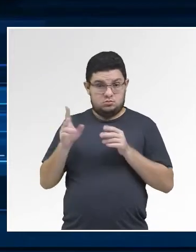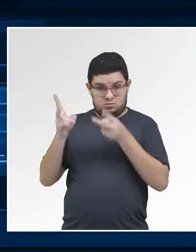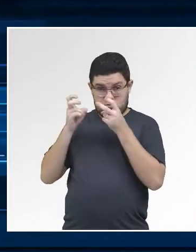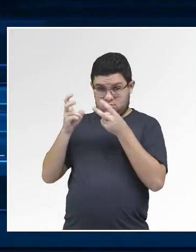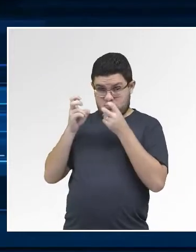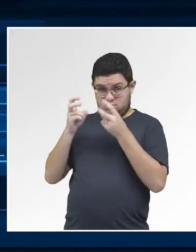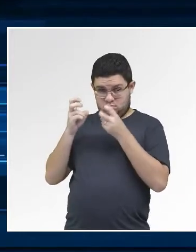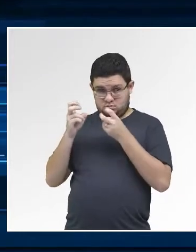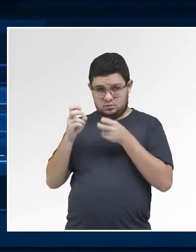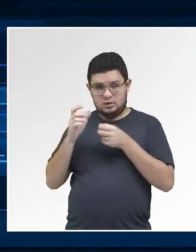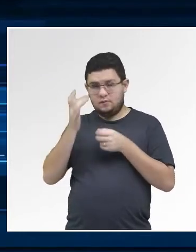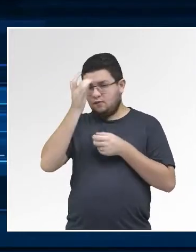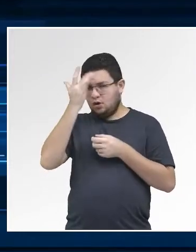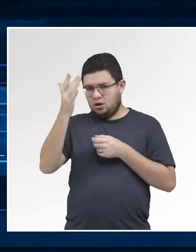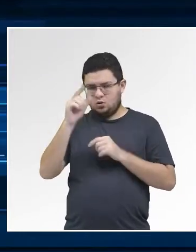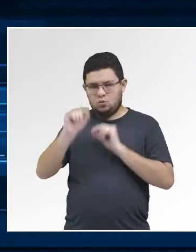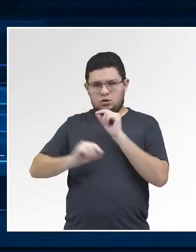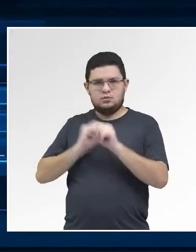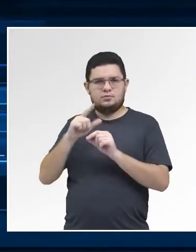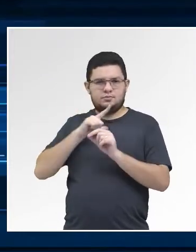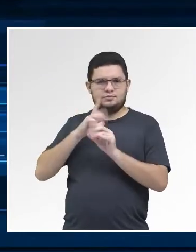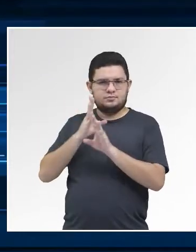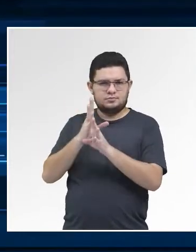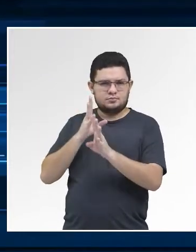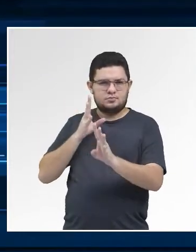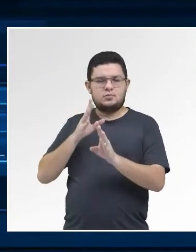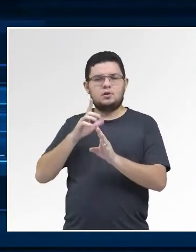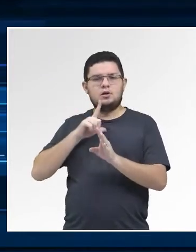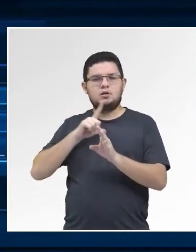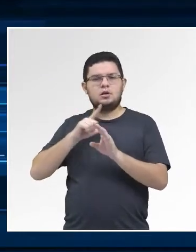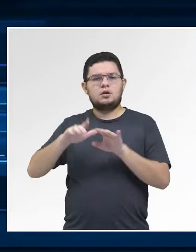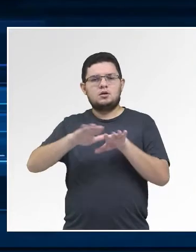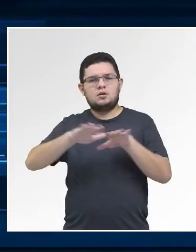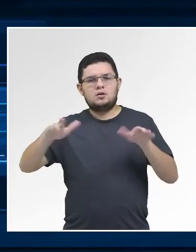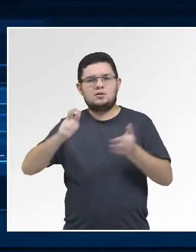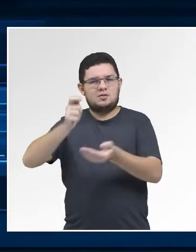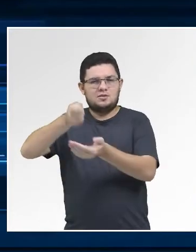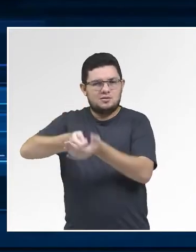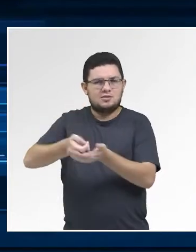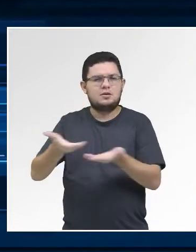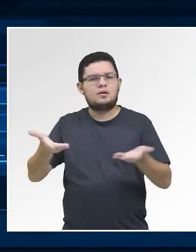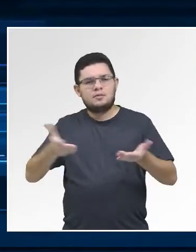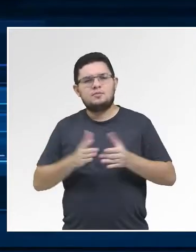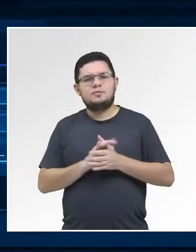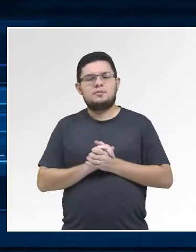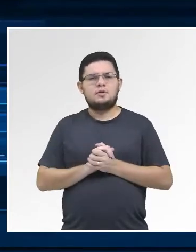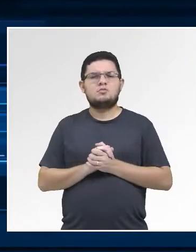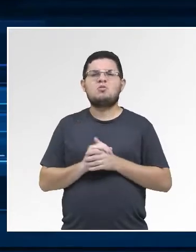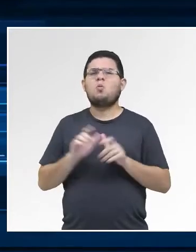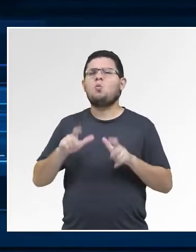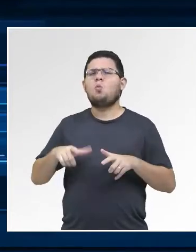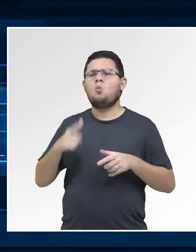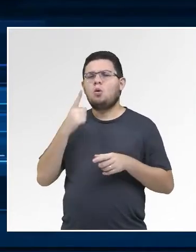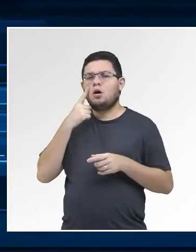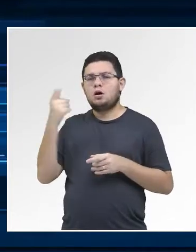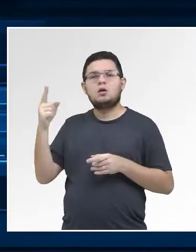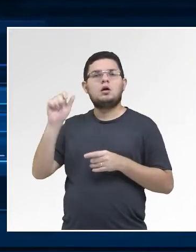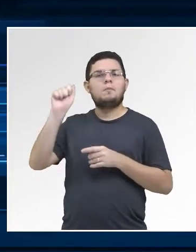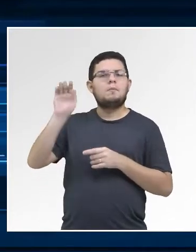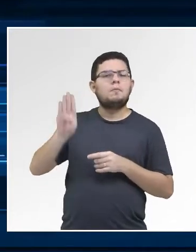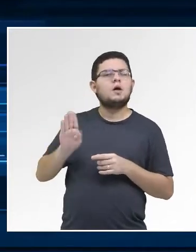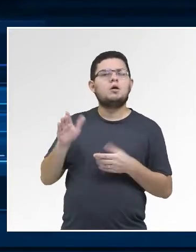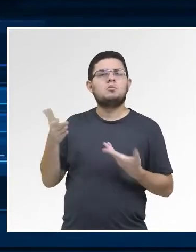só o local que tem ali, tem uma bilheteria, uma fila. Onde será que eles estão? Na letra A ou letter